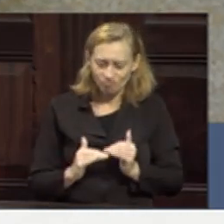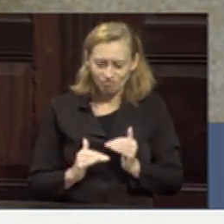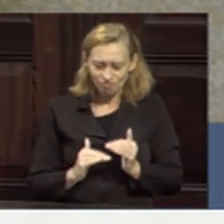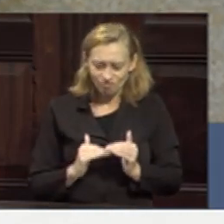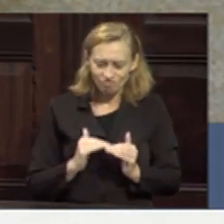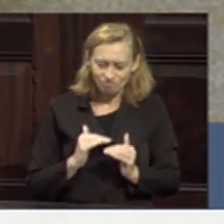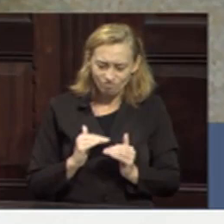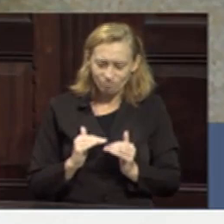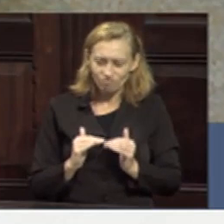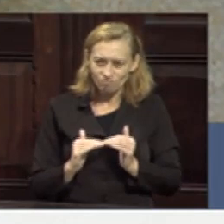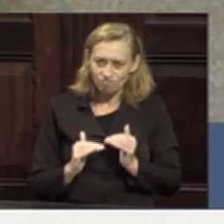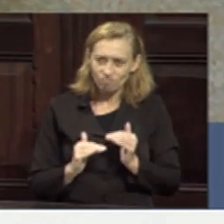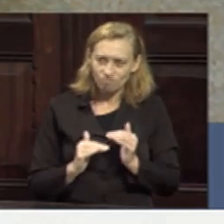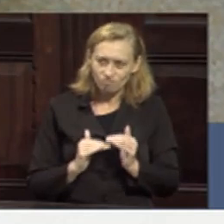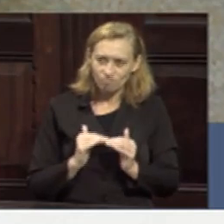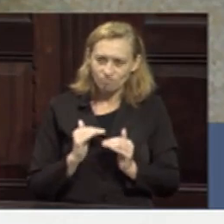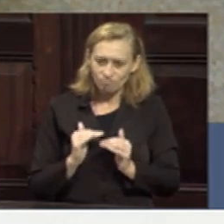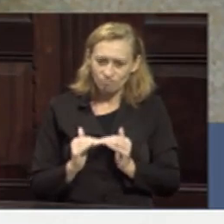perdas diárias